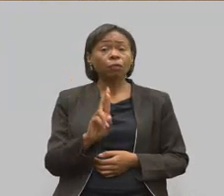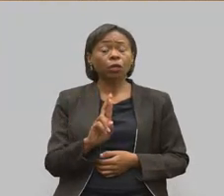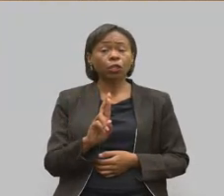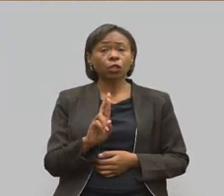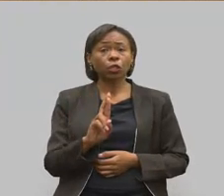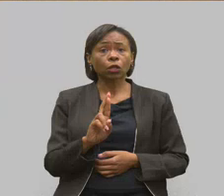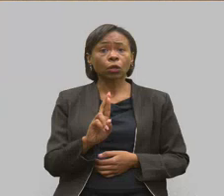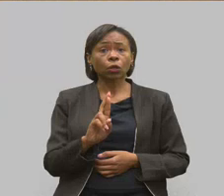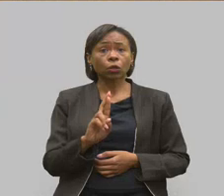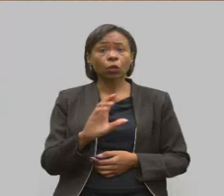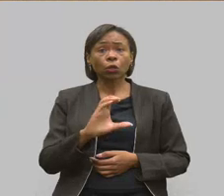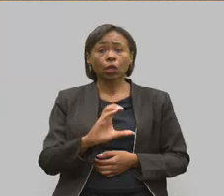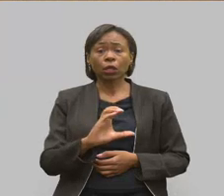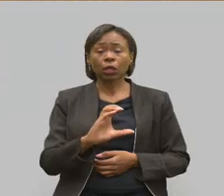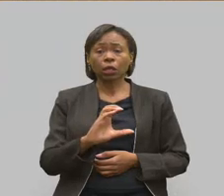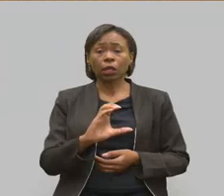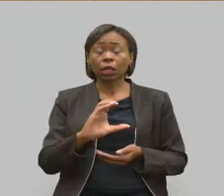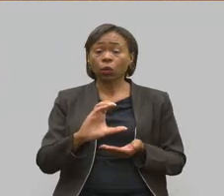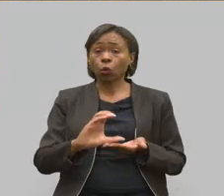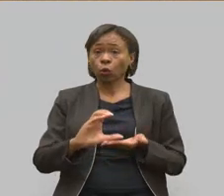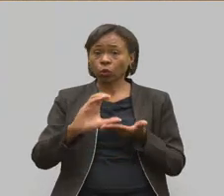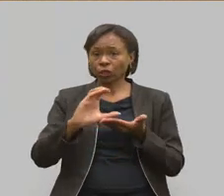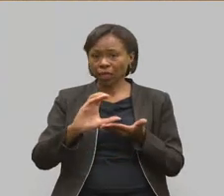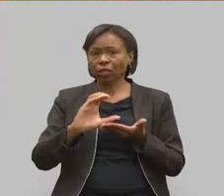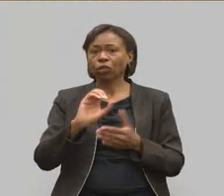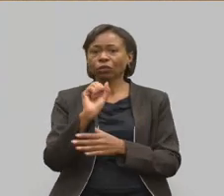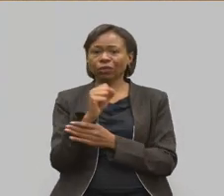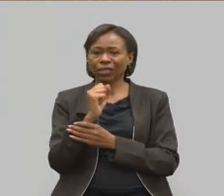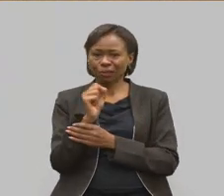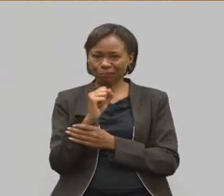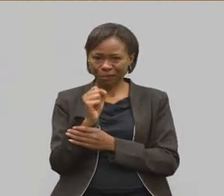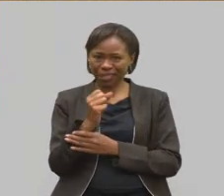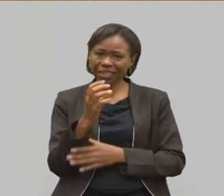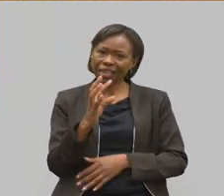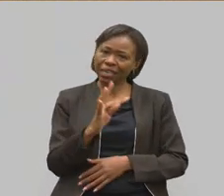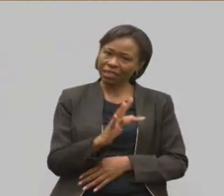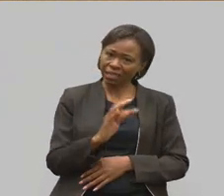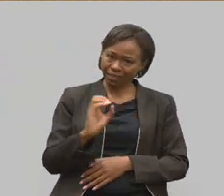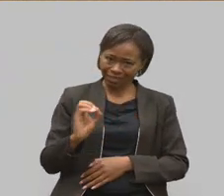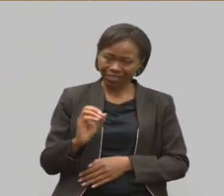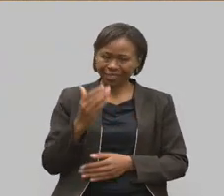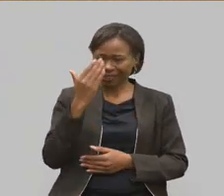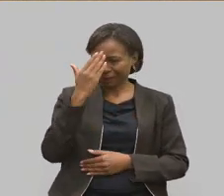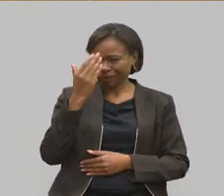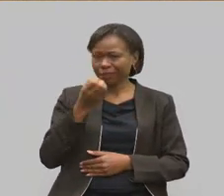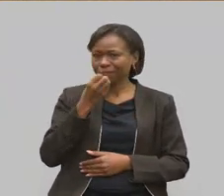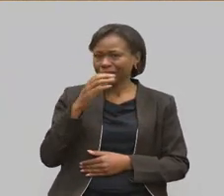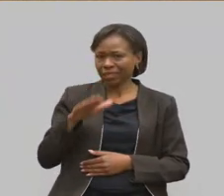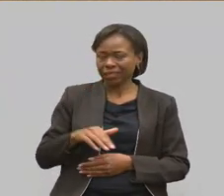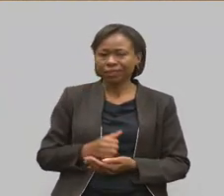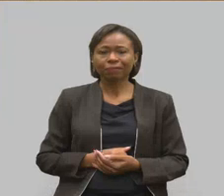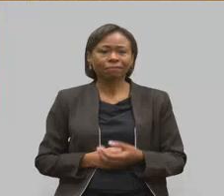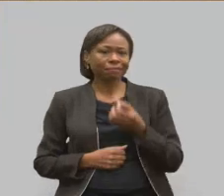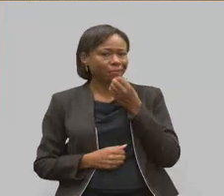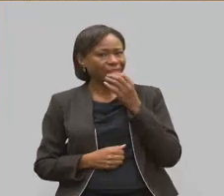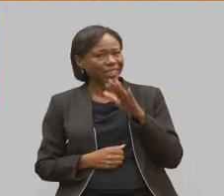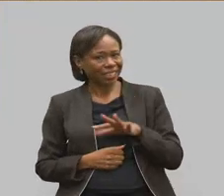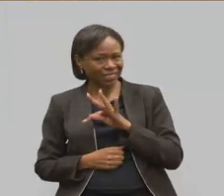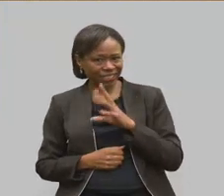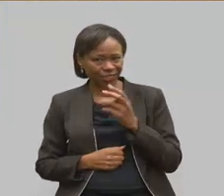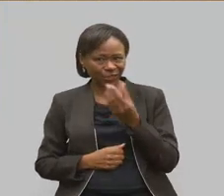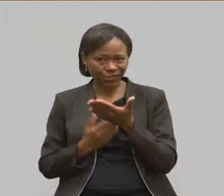de fisioterapia e terapia ocupacional Boa tarde obrigado pela presença palavra toda sua Obrigada boa tarde boa tarde a